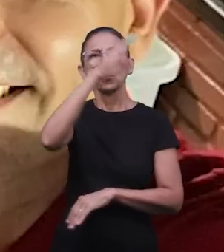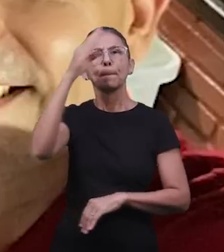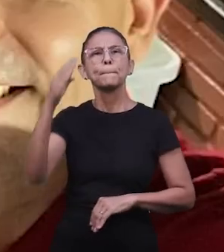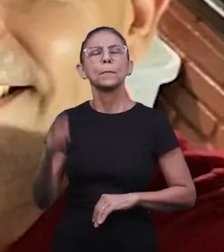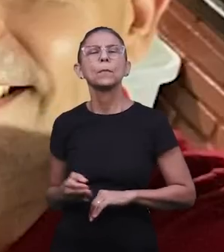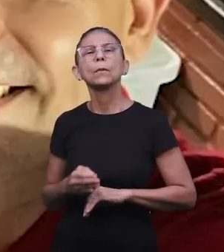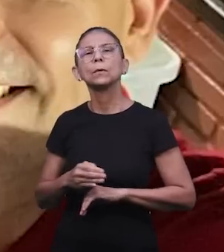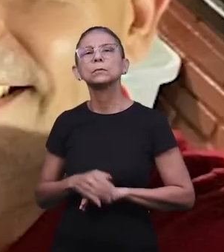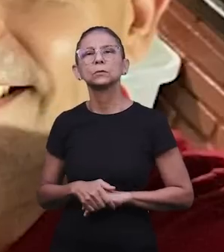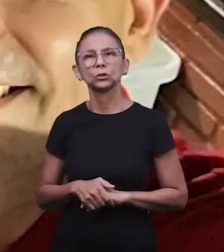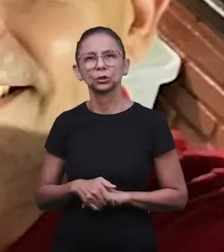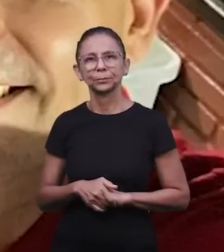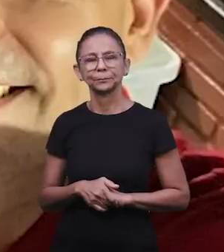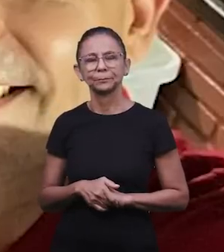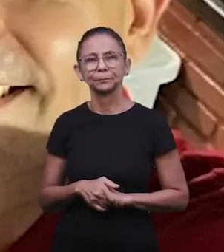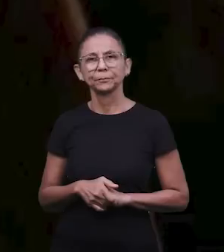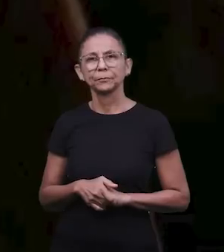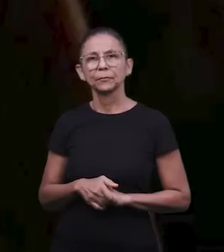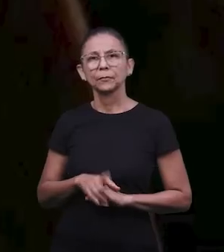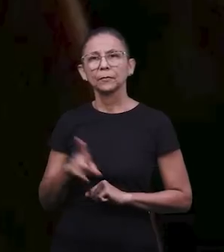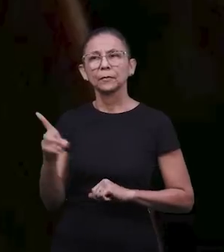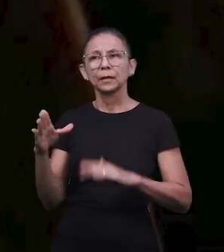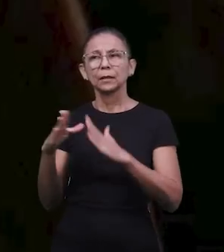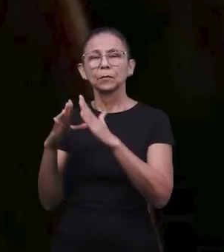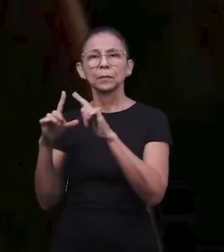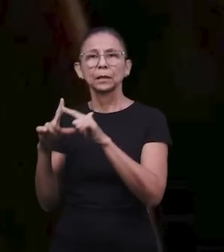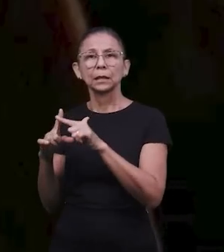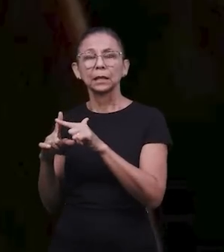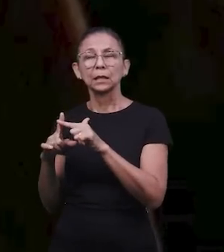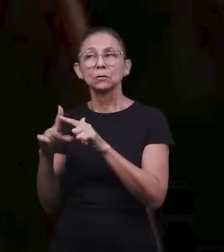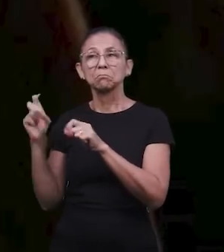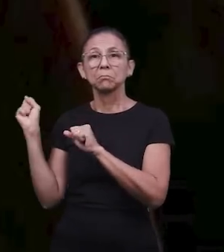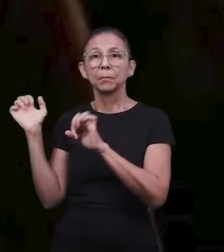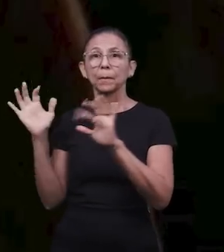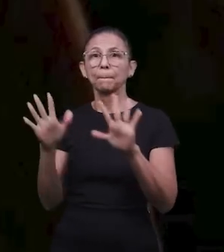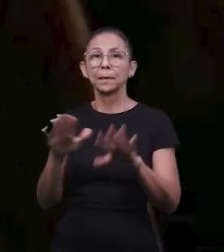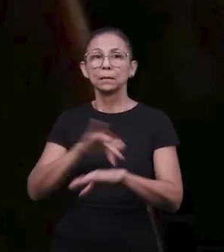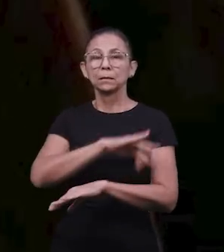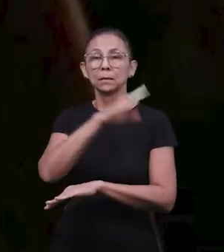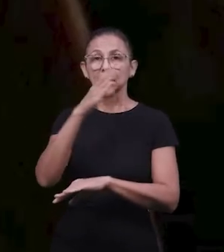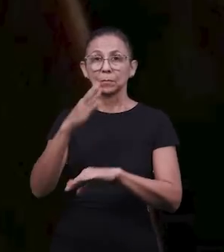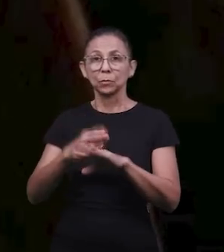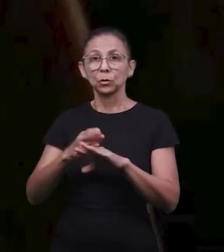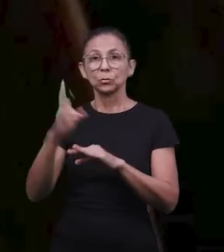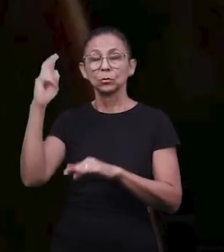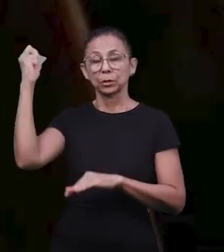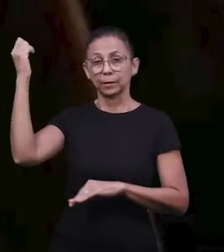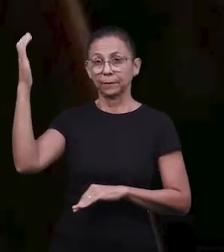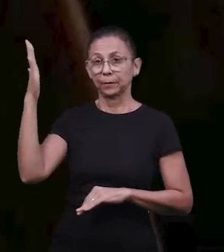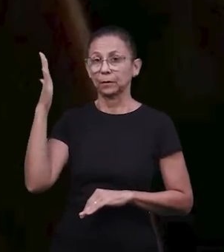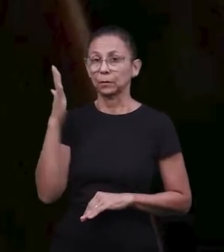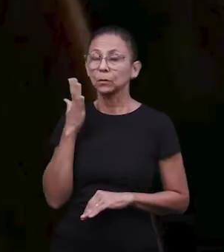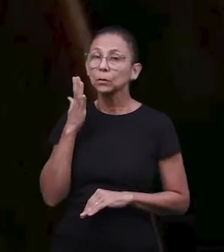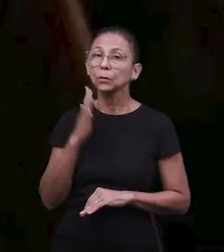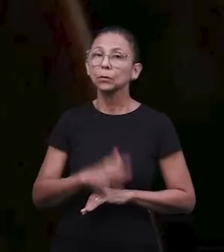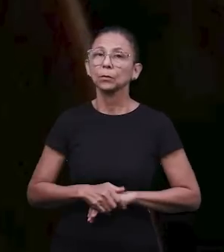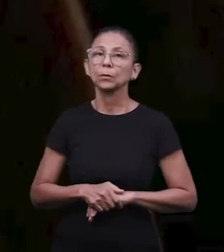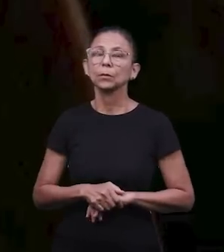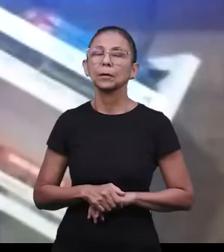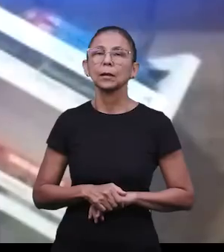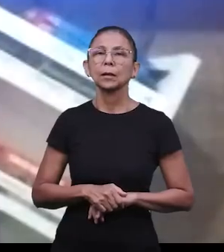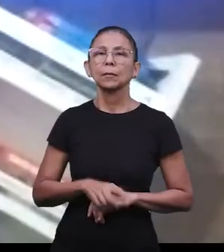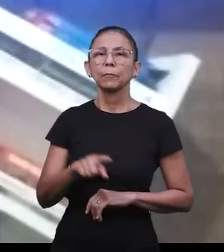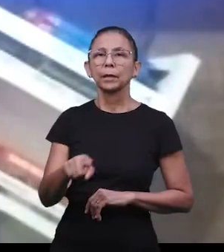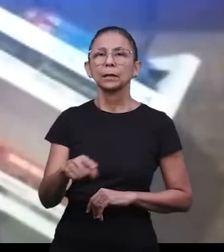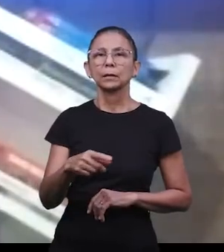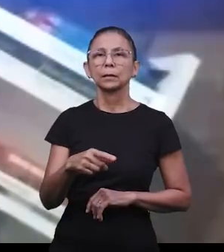Ano Bom, e ali o Senhor operou grandemente. Nesse monte o Senhor também deu uma revelação para que fosse feita uma imposição de mãos